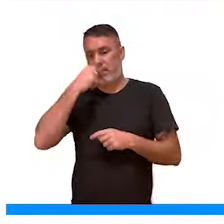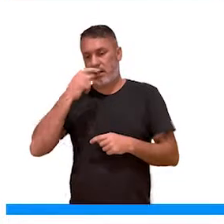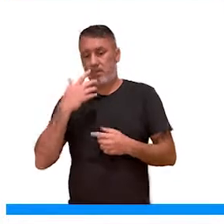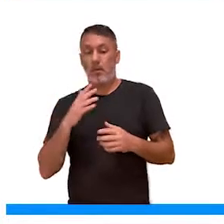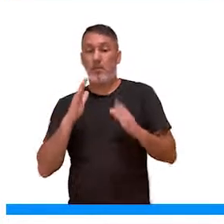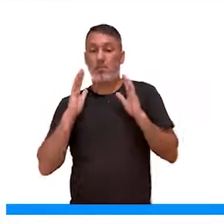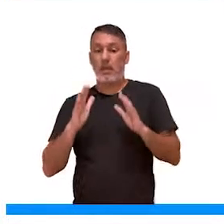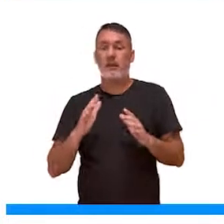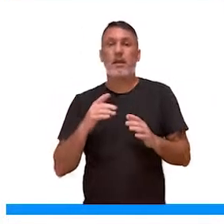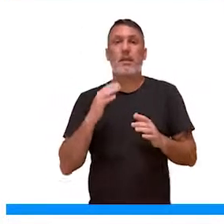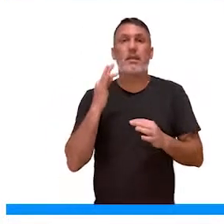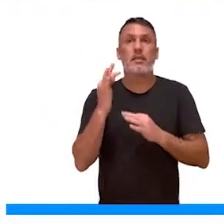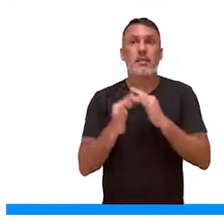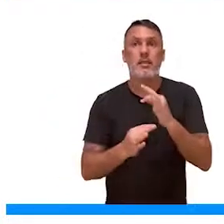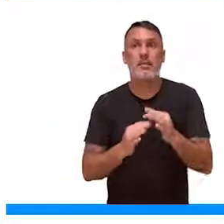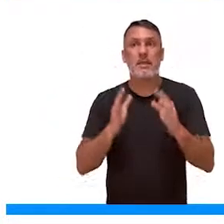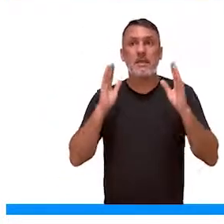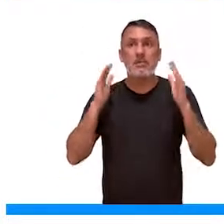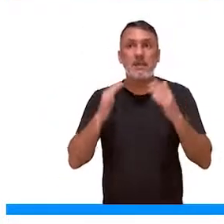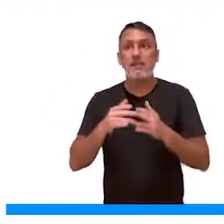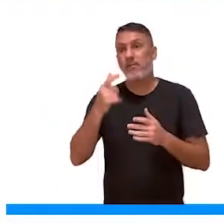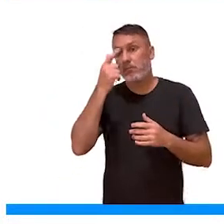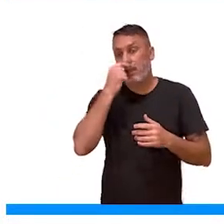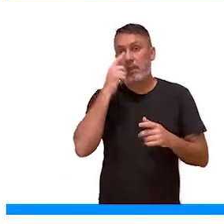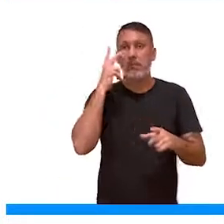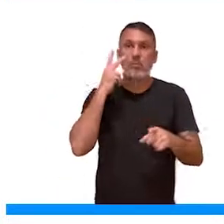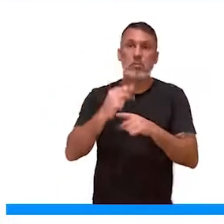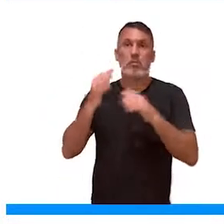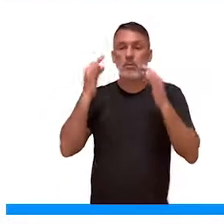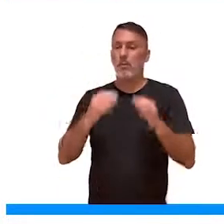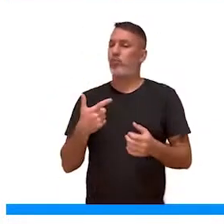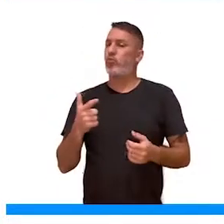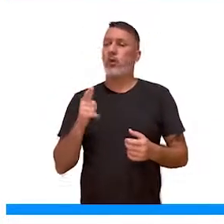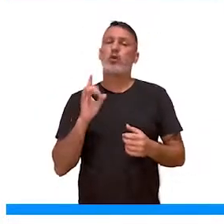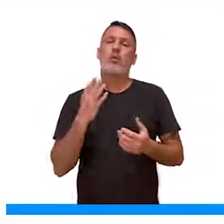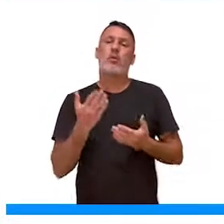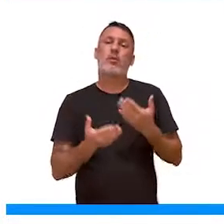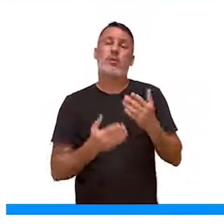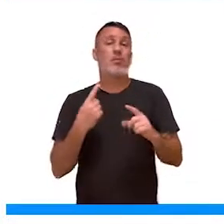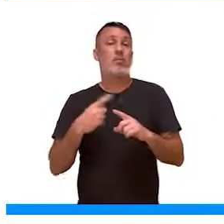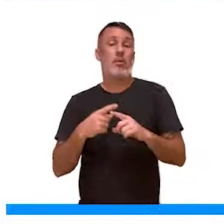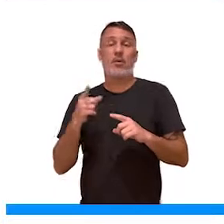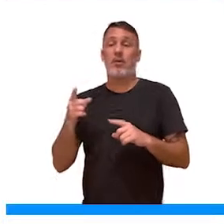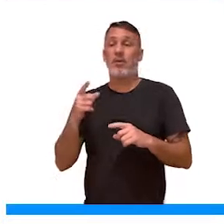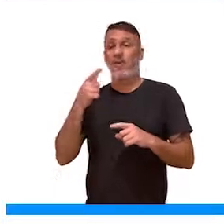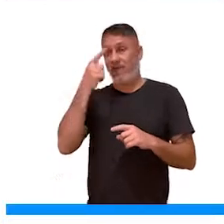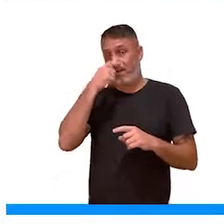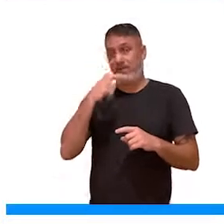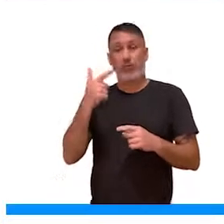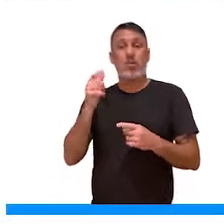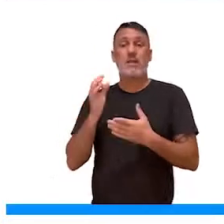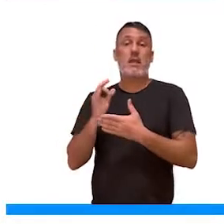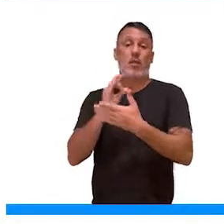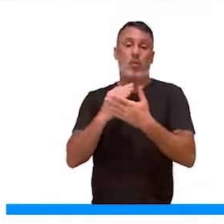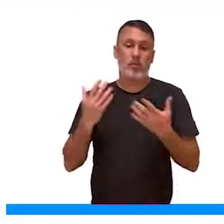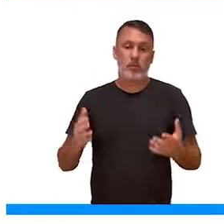fácil esse vírus. Porém, não temos um tratamento específico que combata o vírus, até porque eles não têm